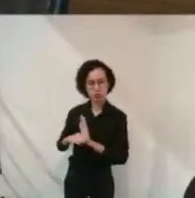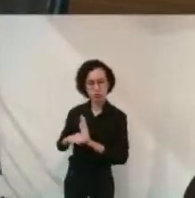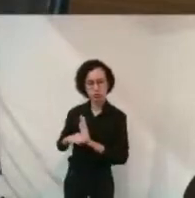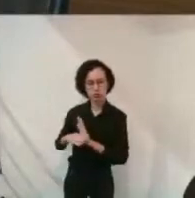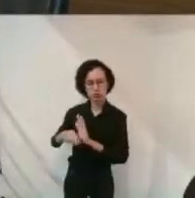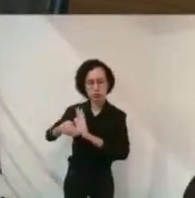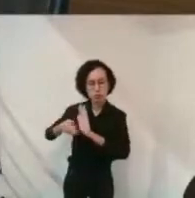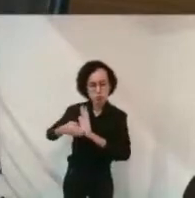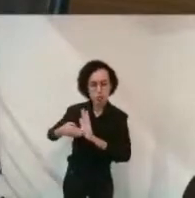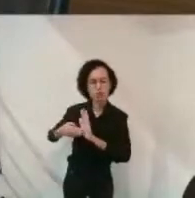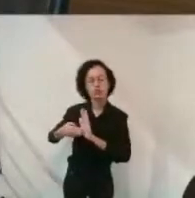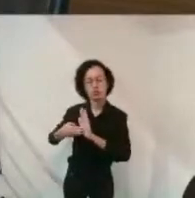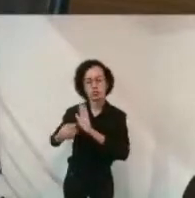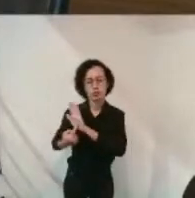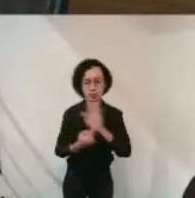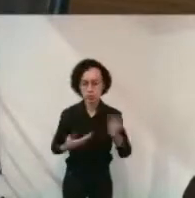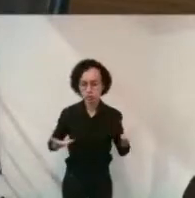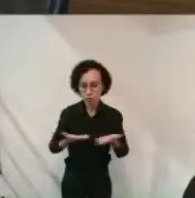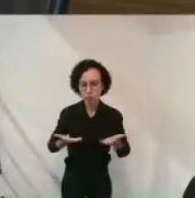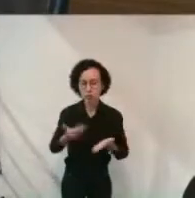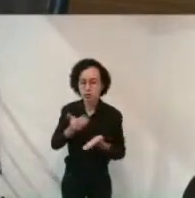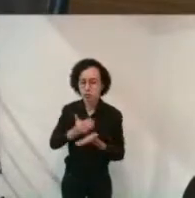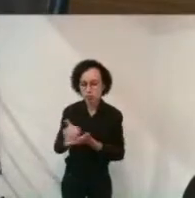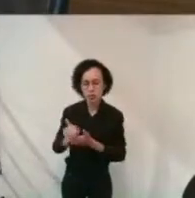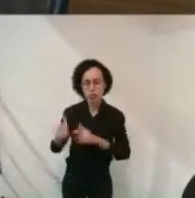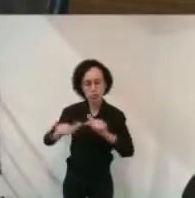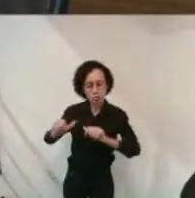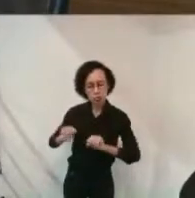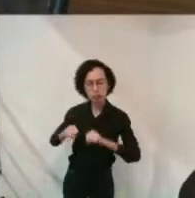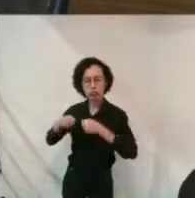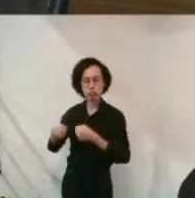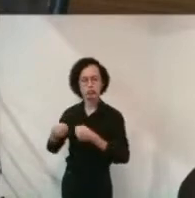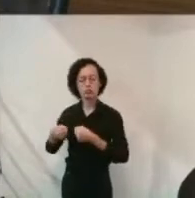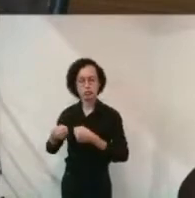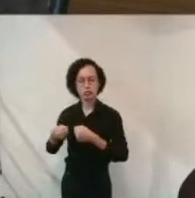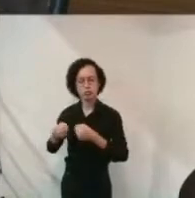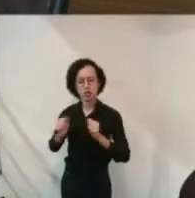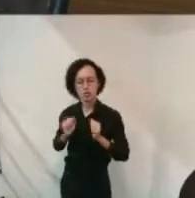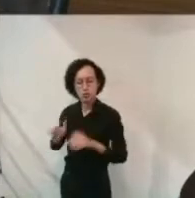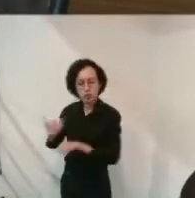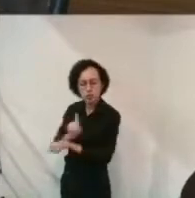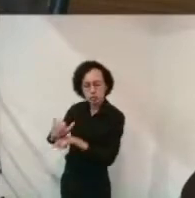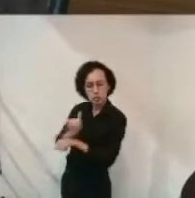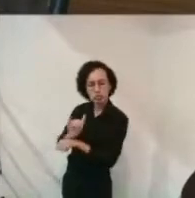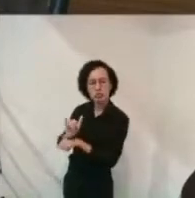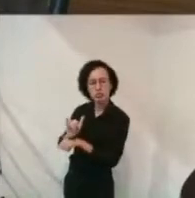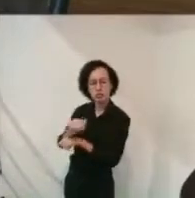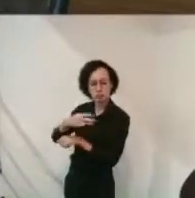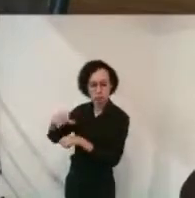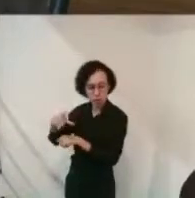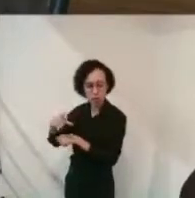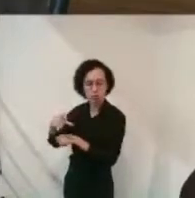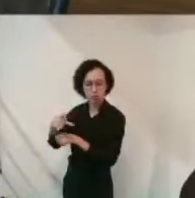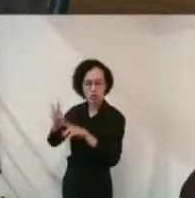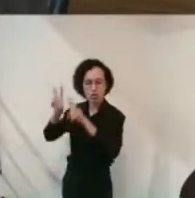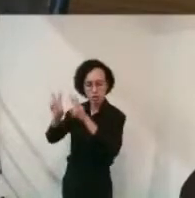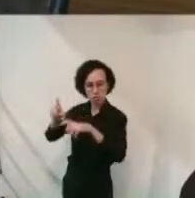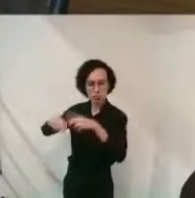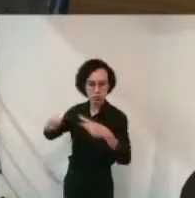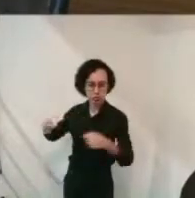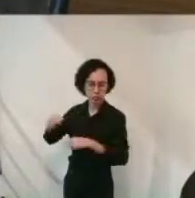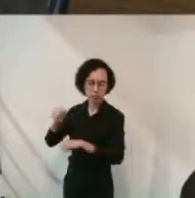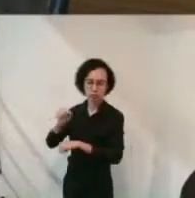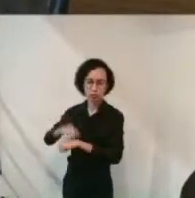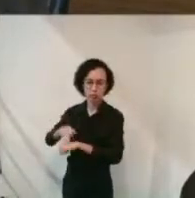apresentado hoje e assim iniciarem um trabalho de fortalecimento da atuação estratégica dos Ministérios Públicos na temática de resíduos